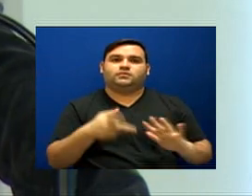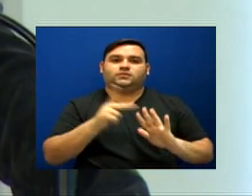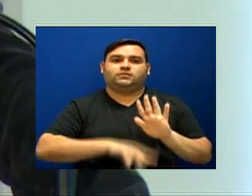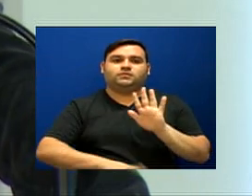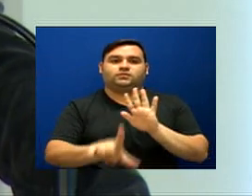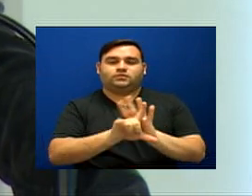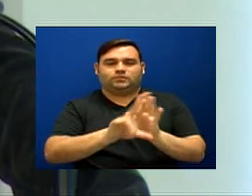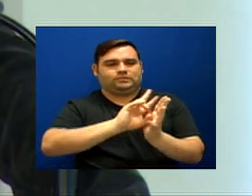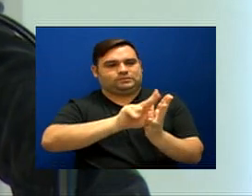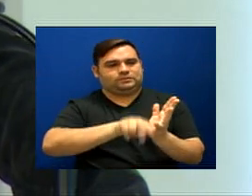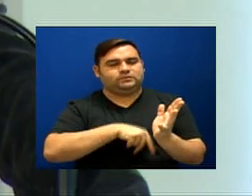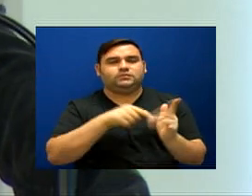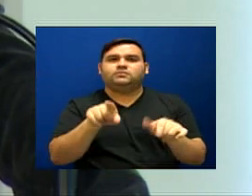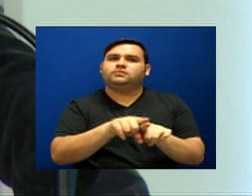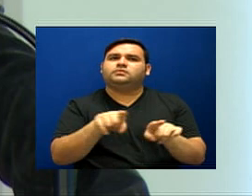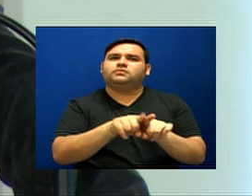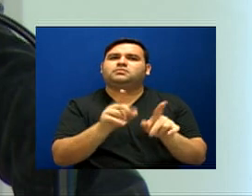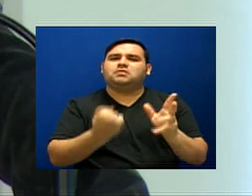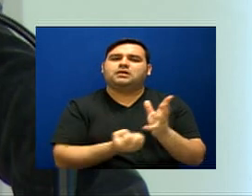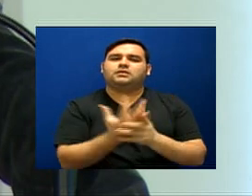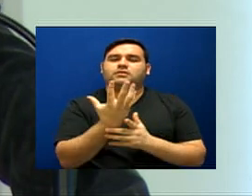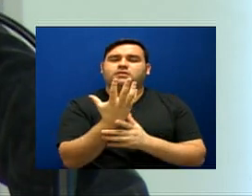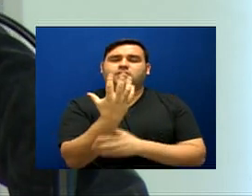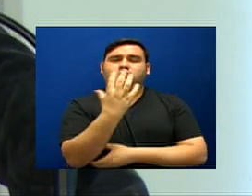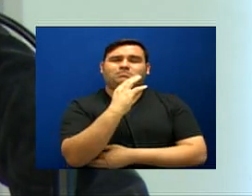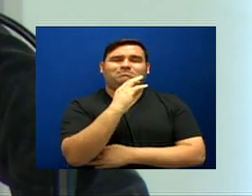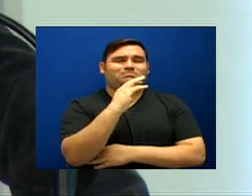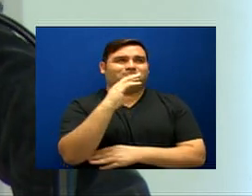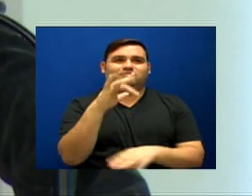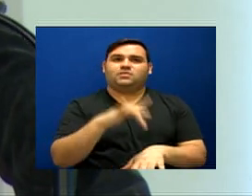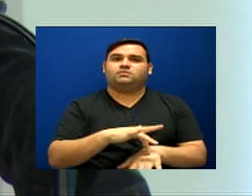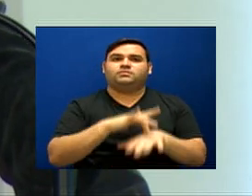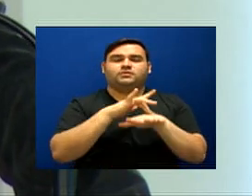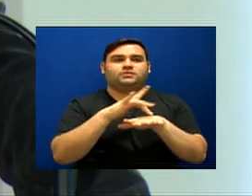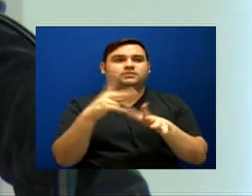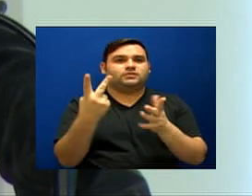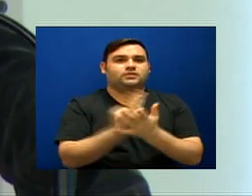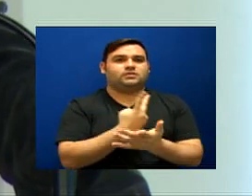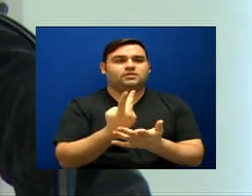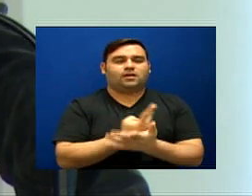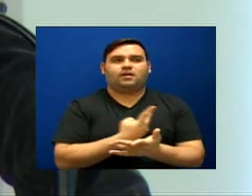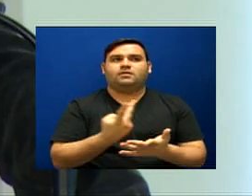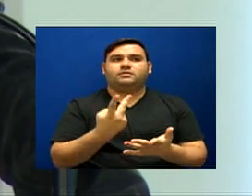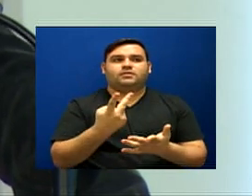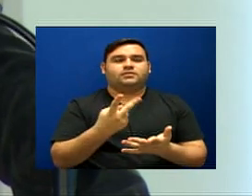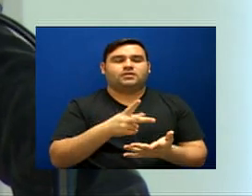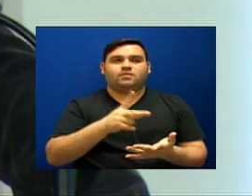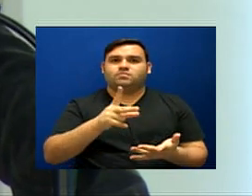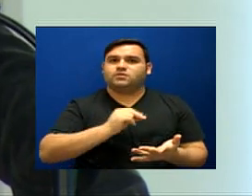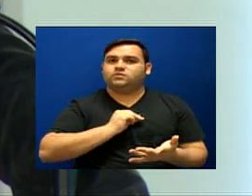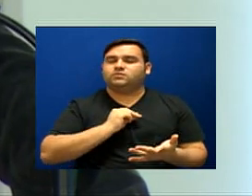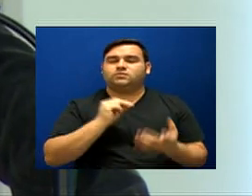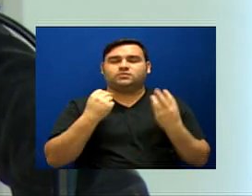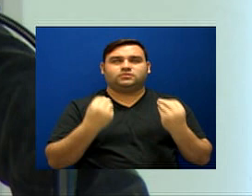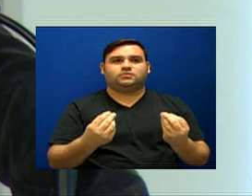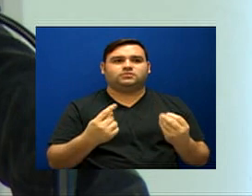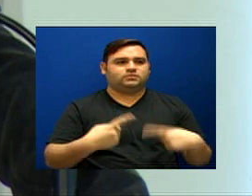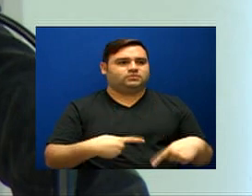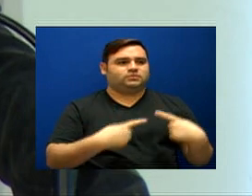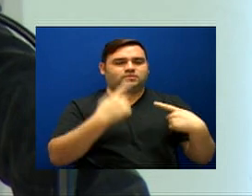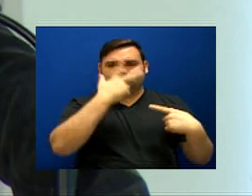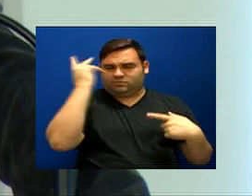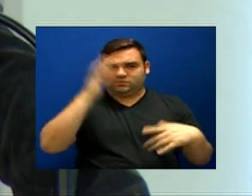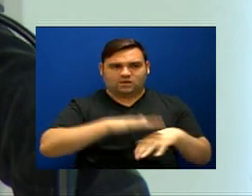Projetos de leis, mas a criação desse cargo é escandalosa, né? Ela é absurda, ela não debate